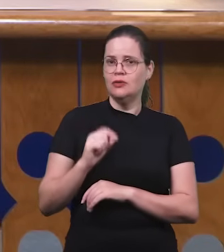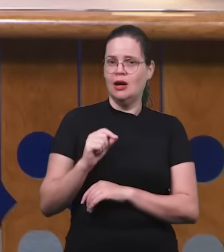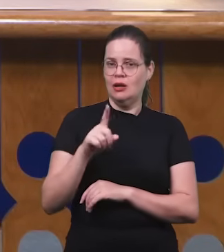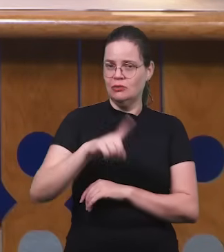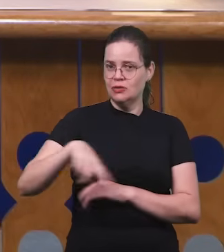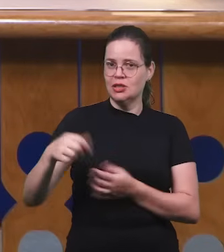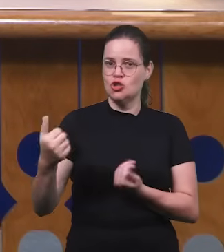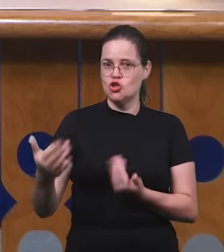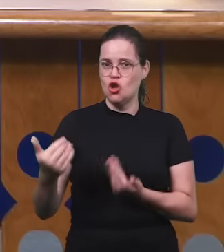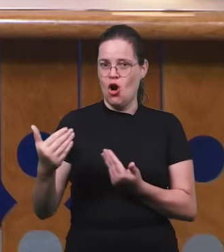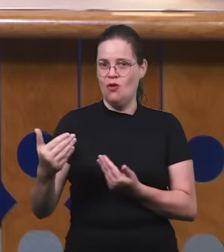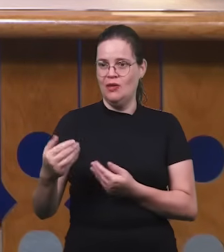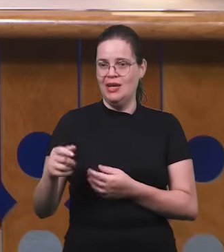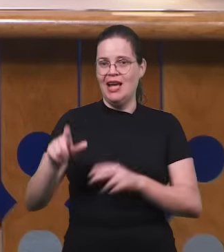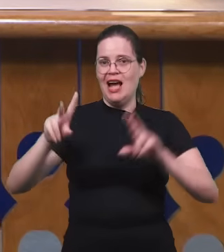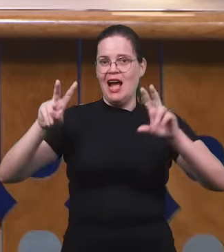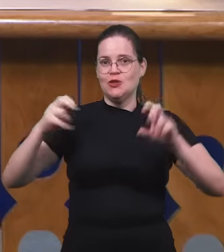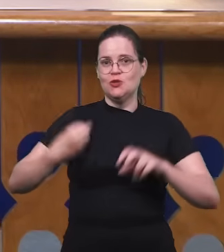espiritual.